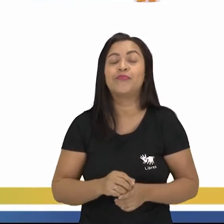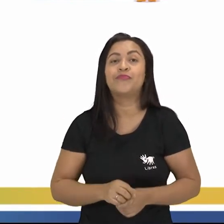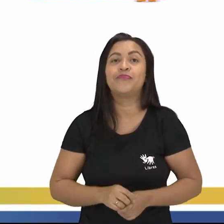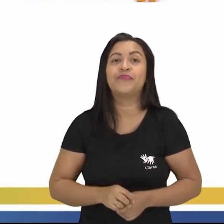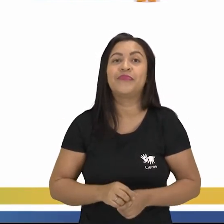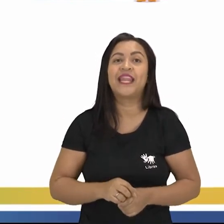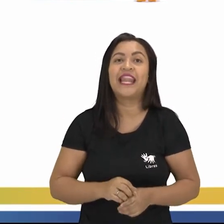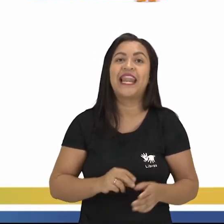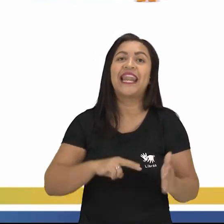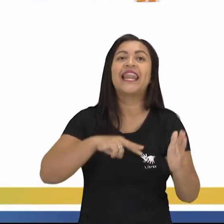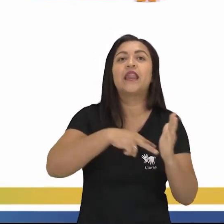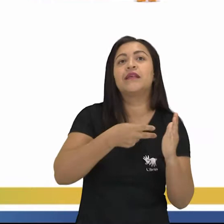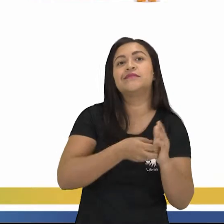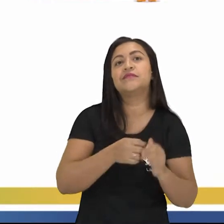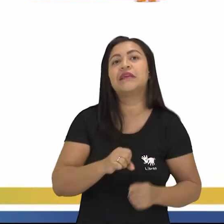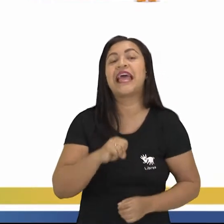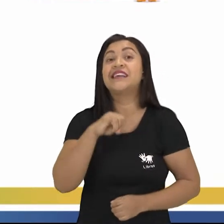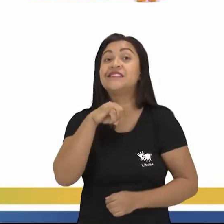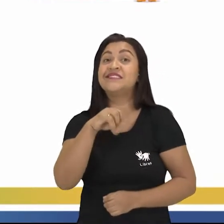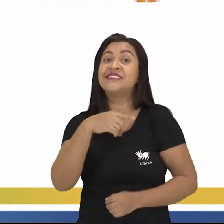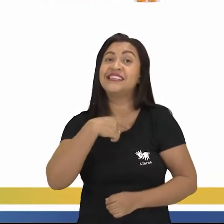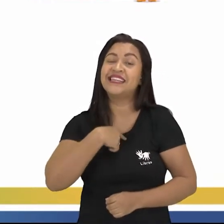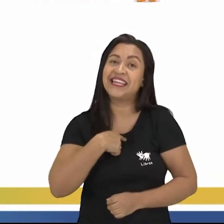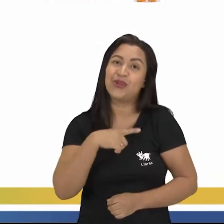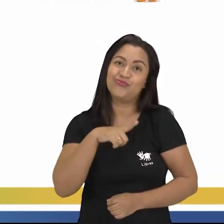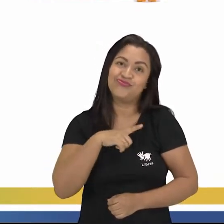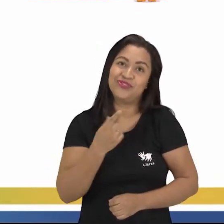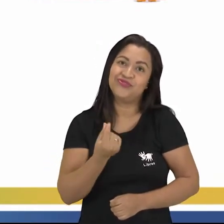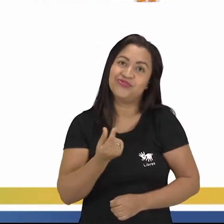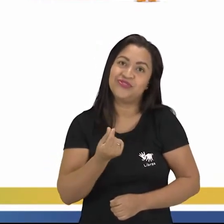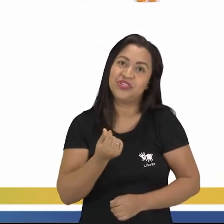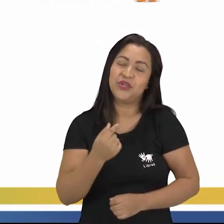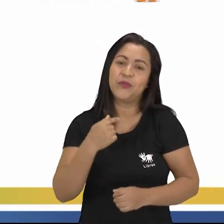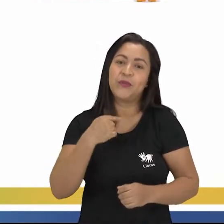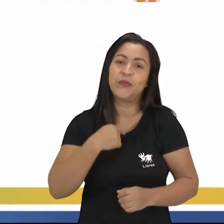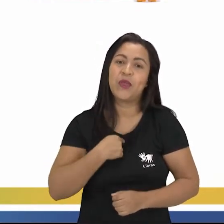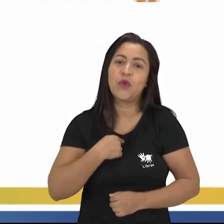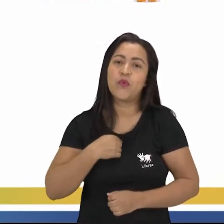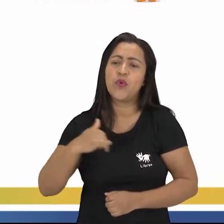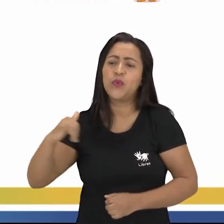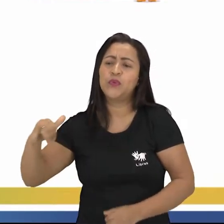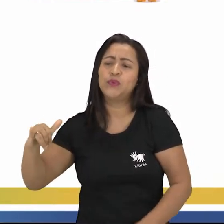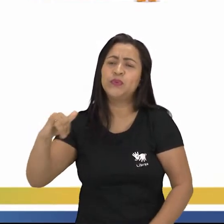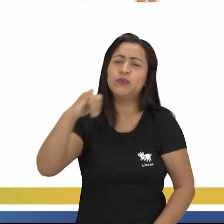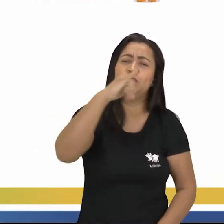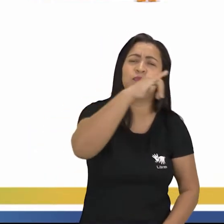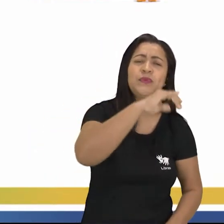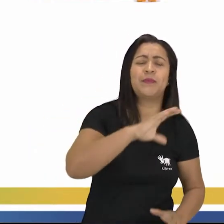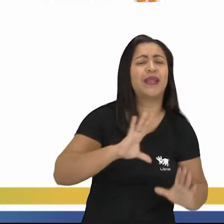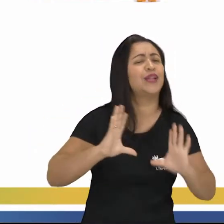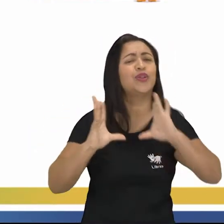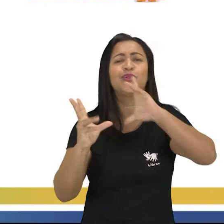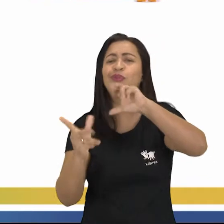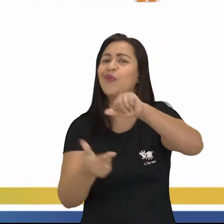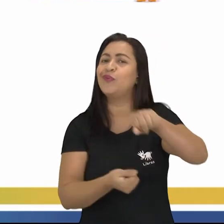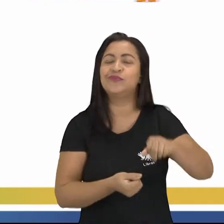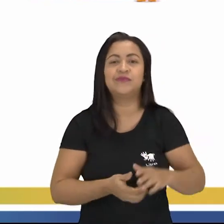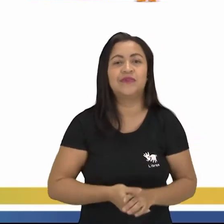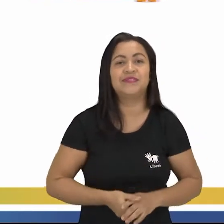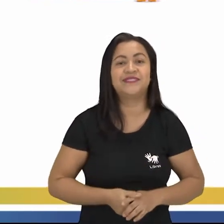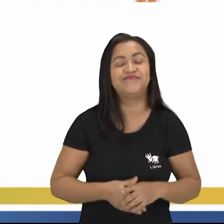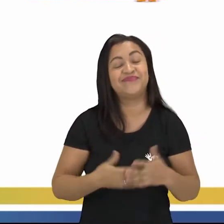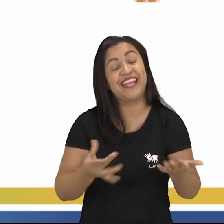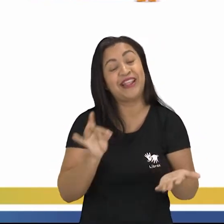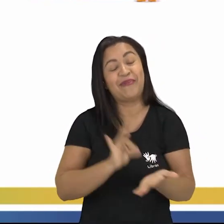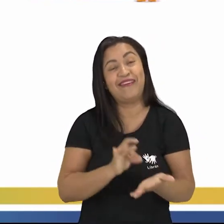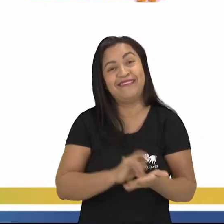tivesse dinheiro, eu viajaria para todos os lugares. Realidade, eu não tenho dinheiro, então